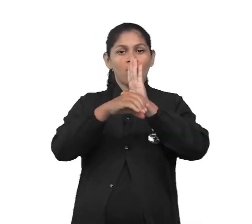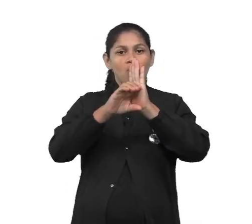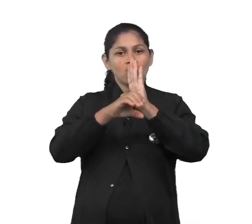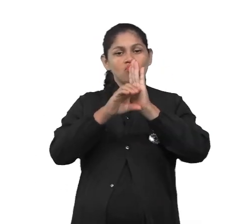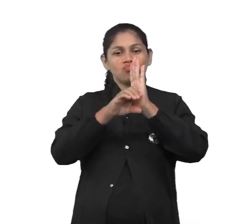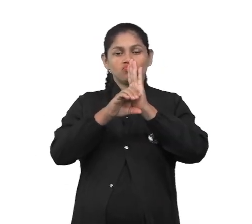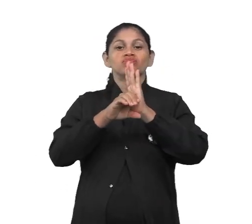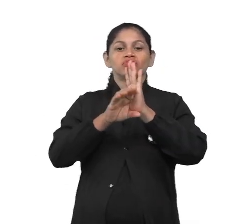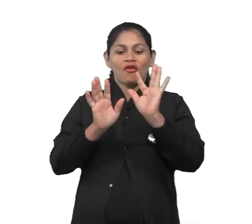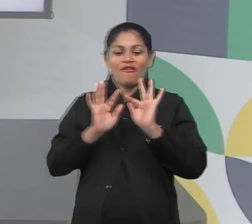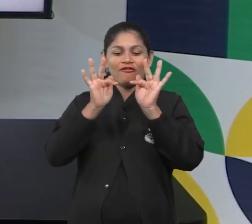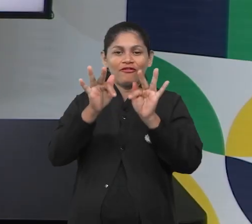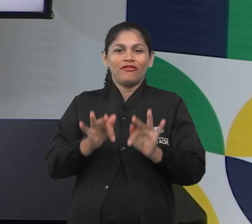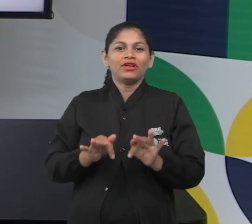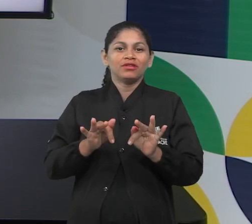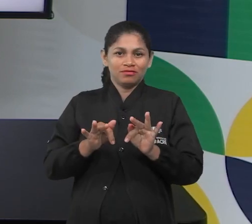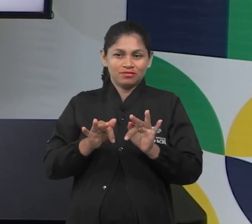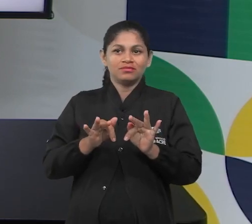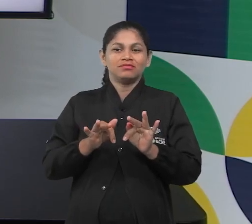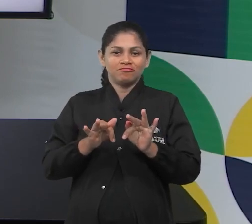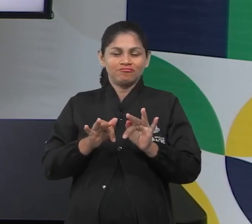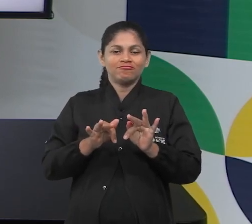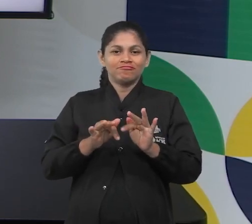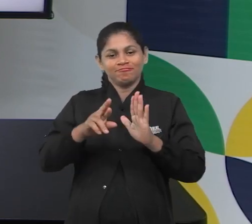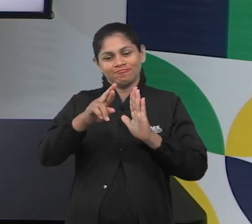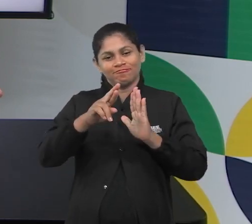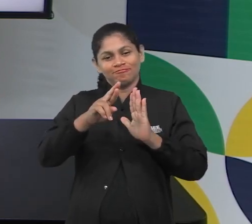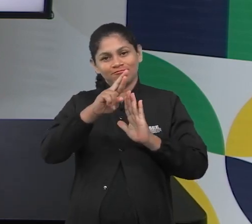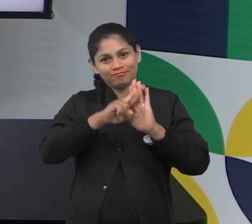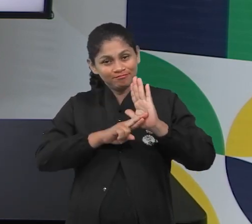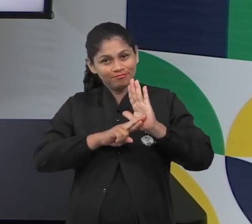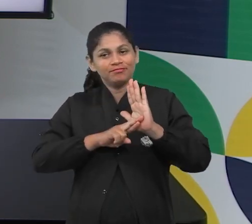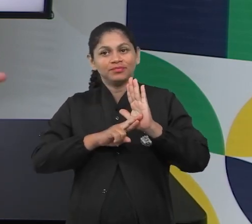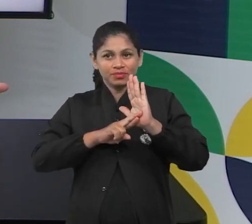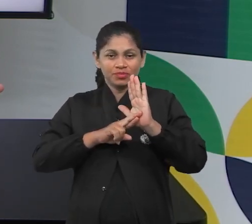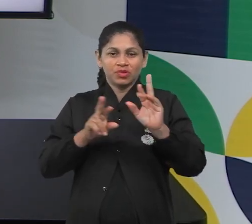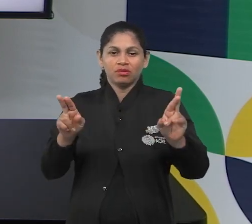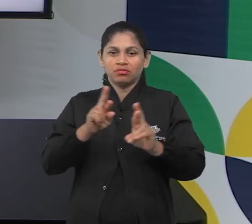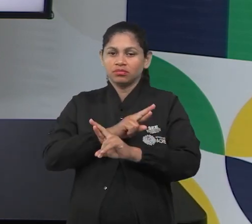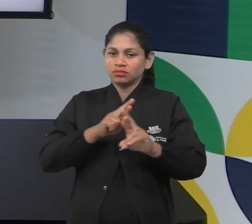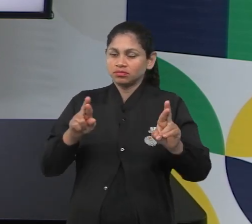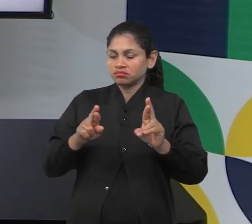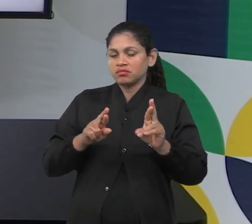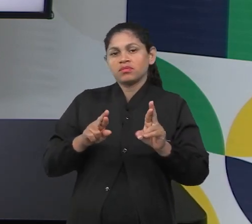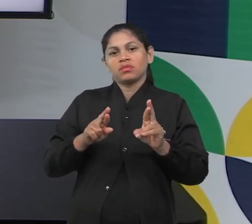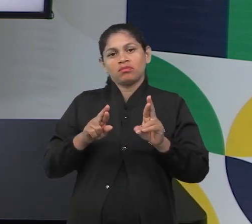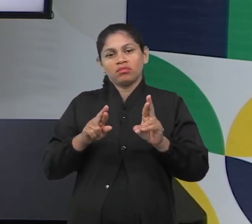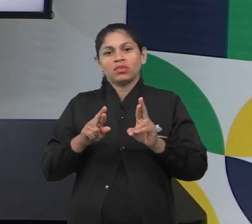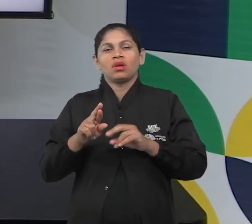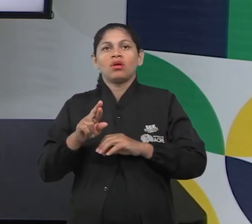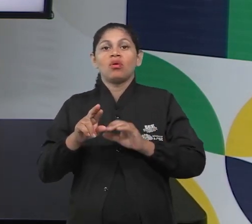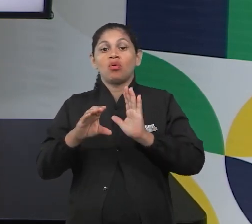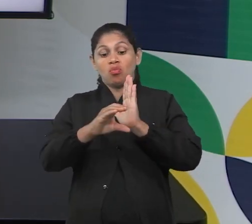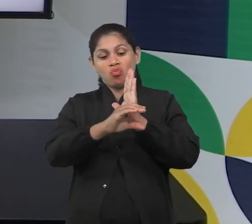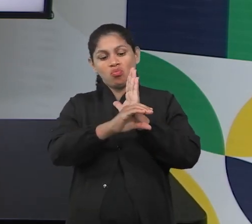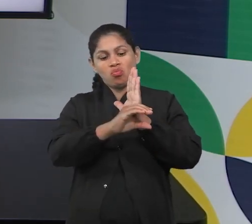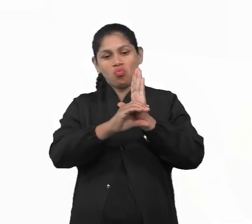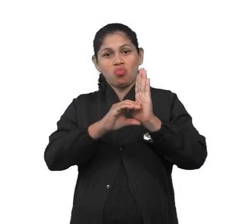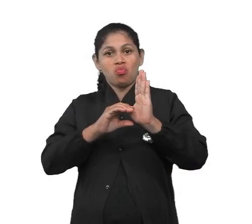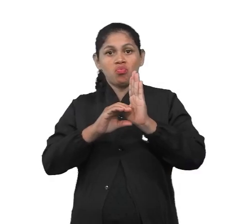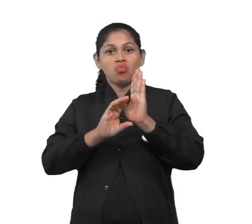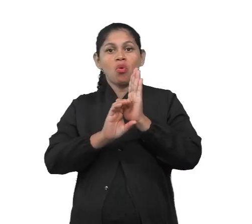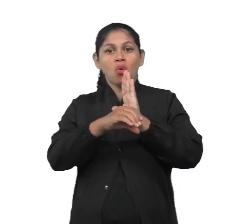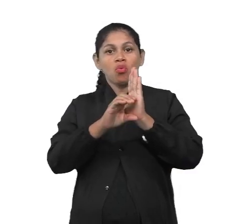A conclusão é muito parecida com a introdução em relação à extensão, né, ao tamanho. Também vai ser um parágrafo apenas. Então, só